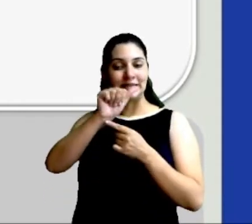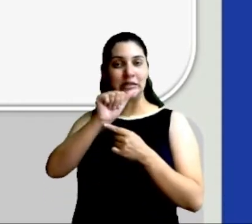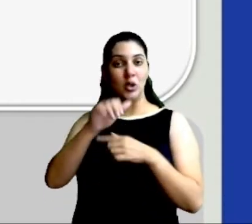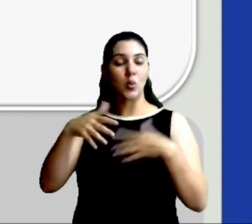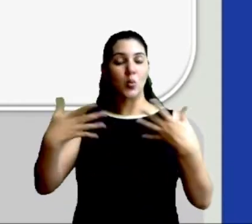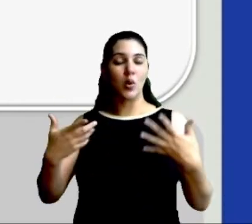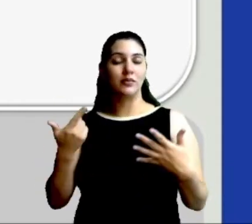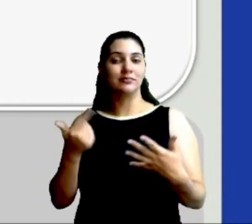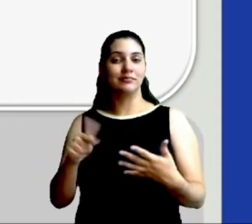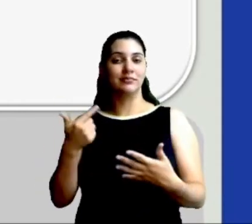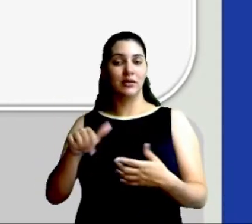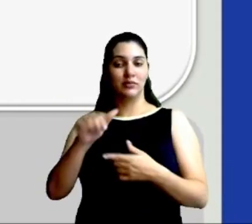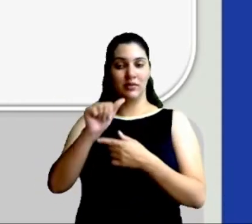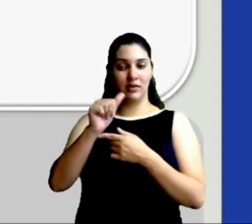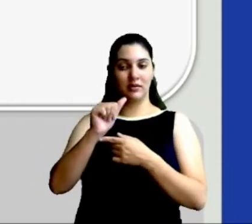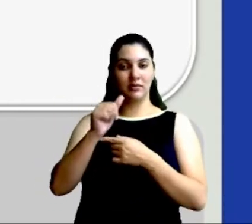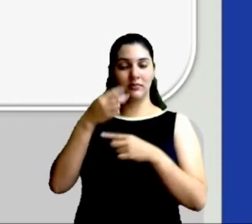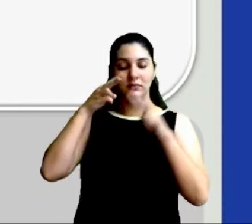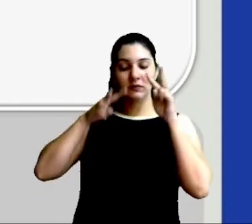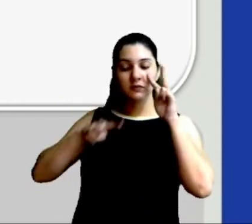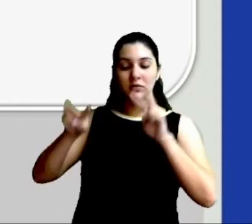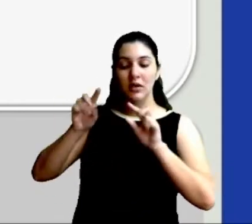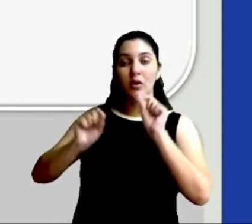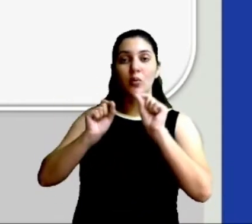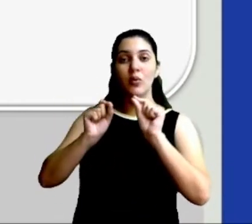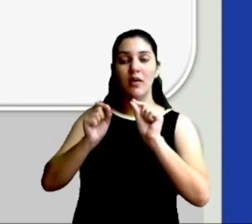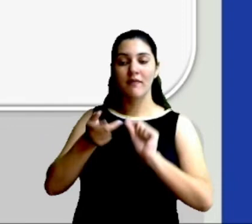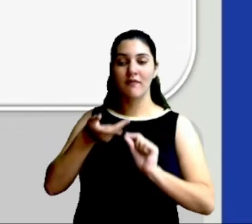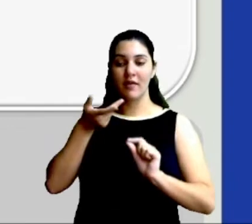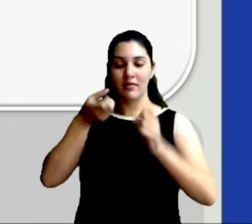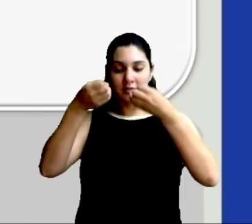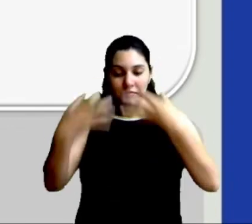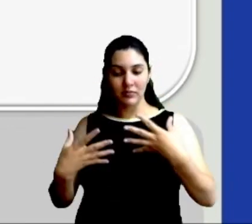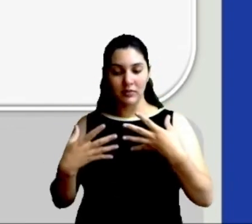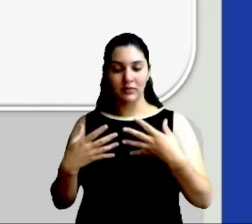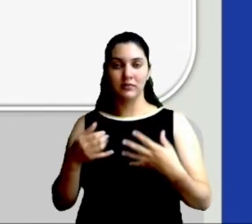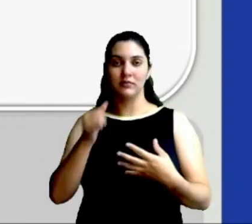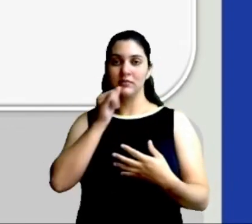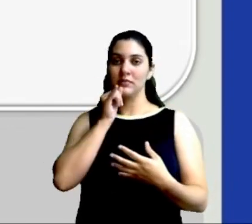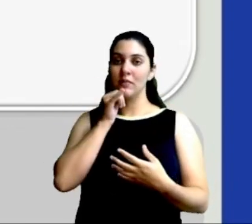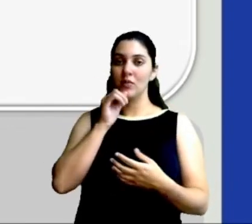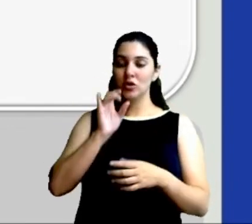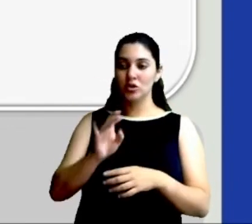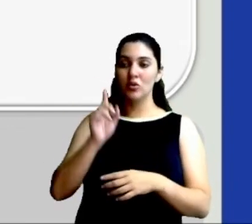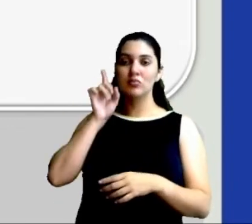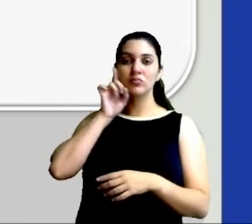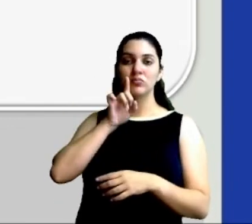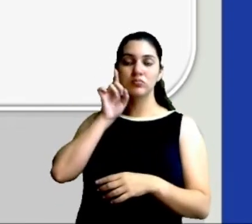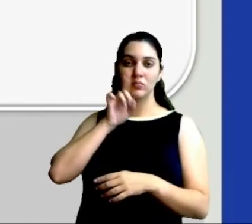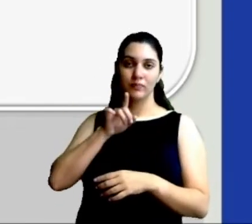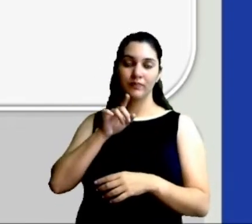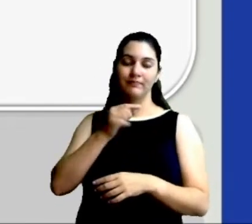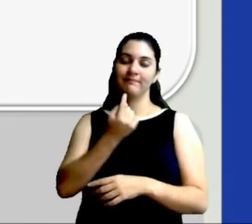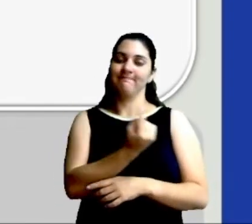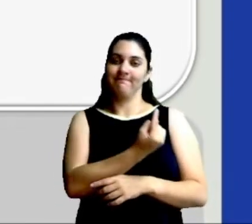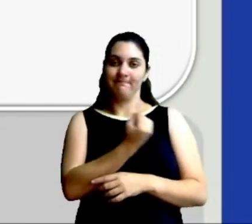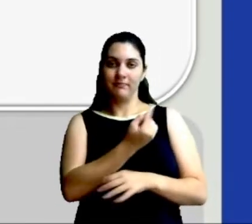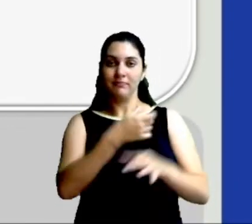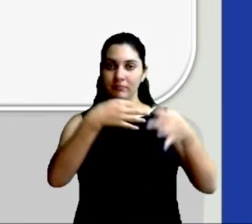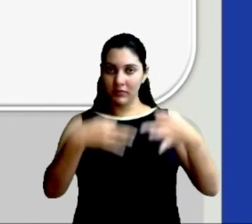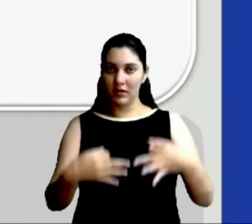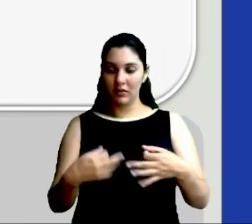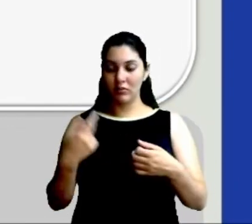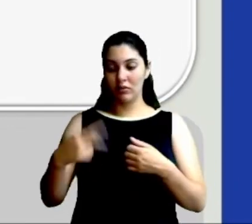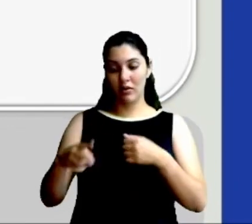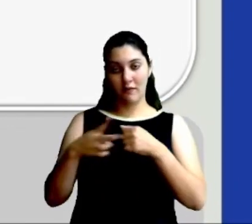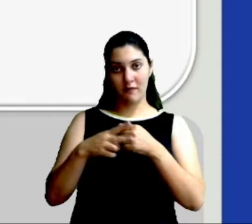não houver, a gente vai dar uma olhadinha sobre o que está falando. Apenas Estados Unidos. Então, singular, certo? E o